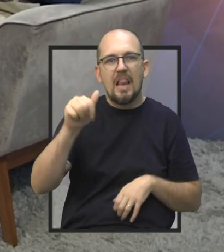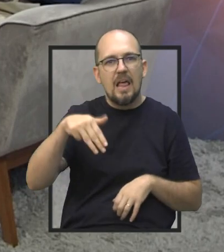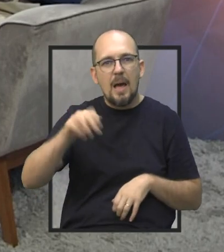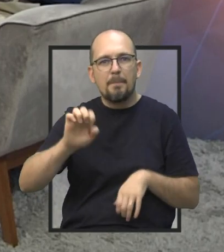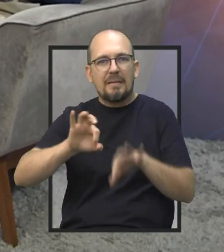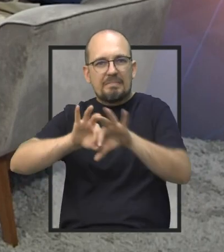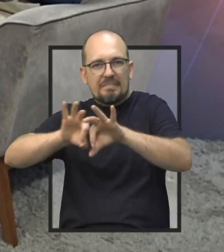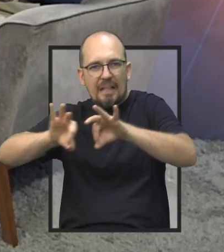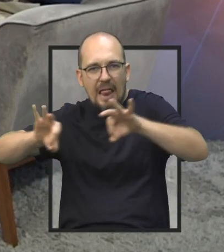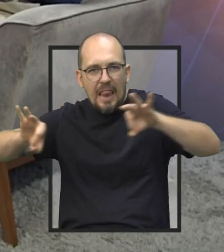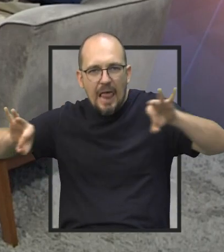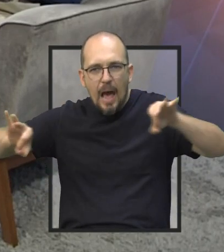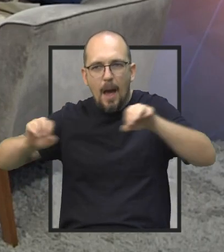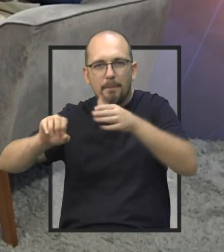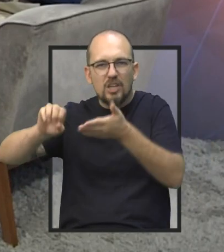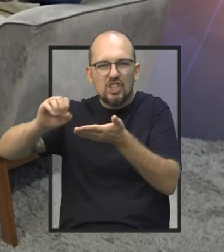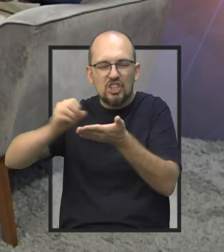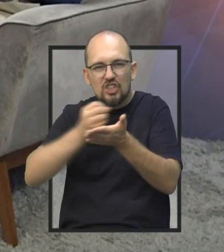são os ultra